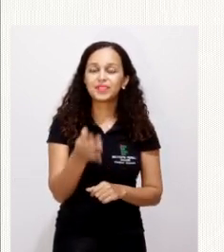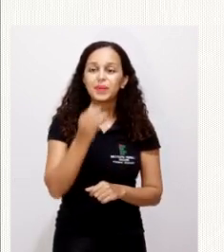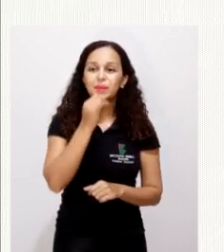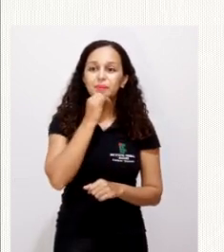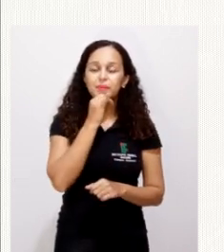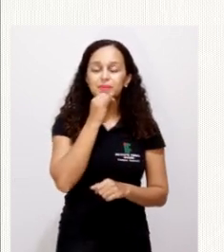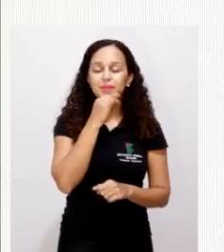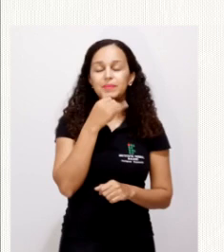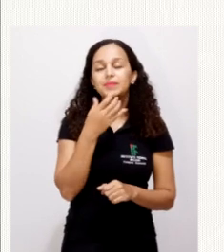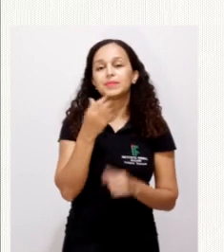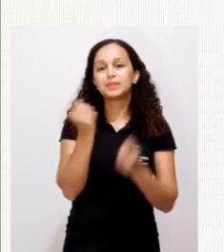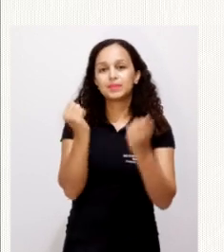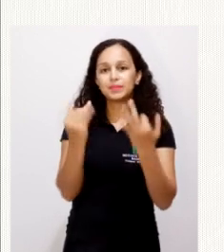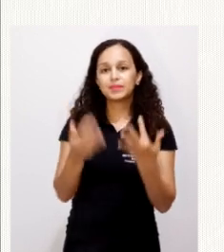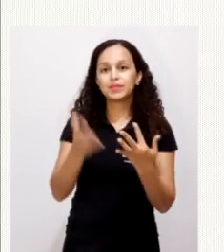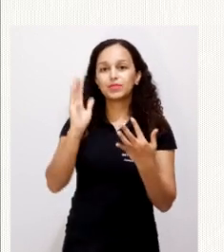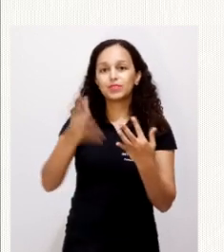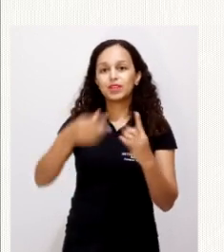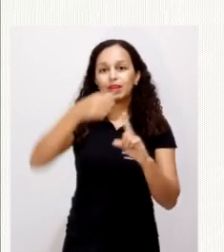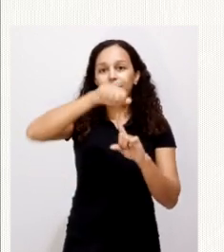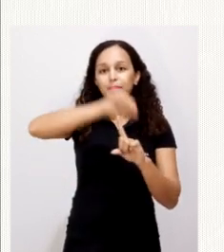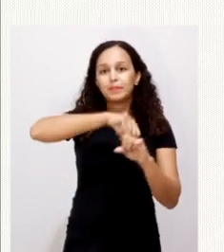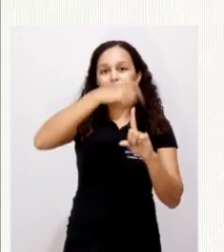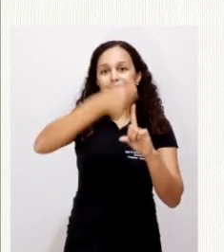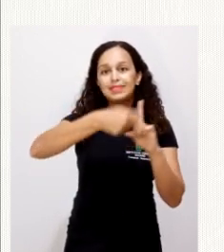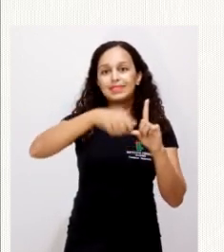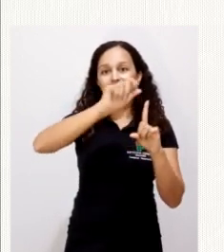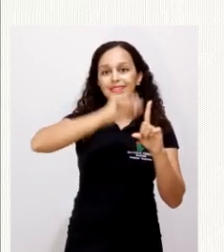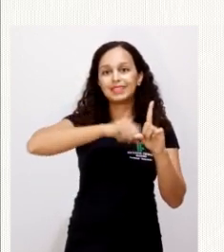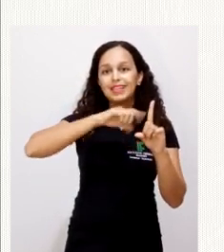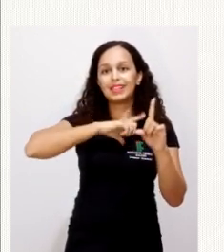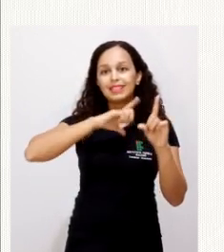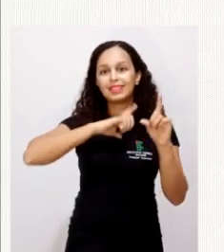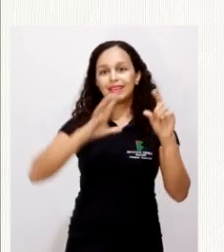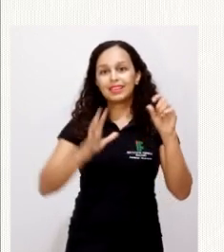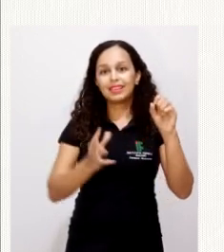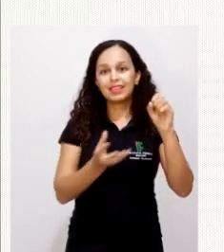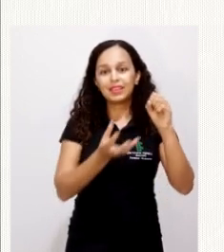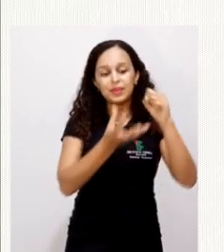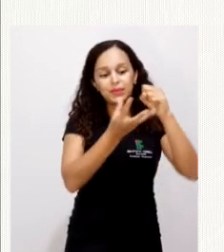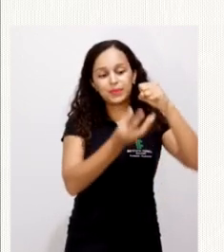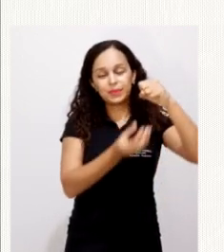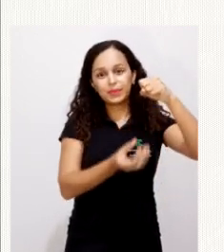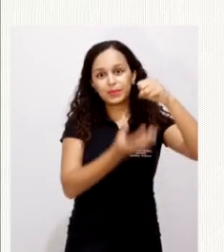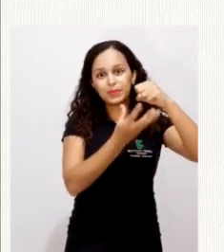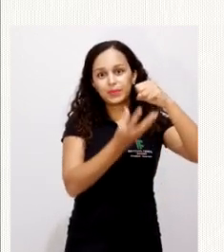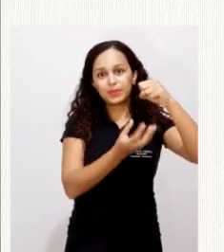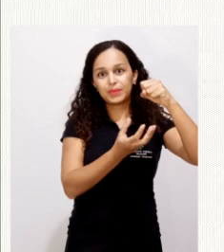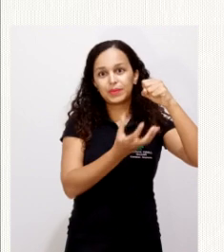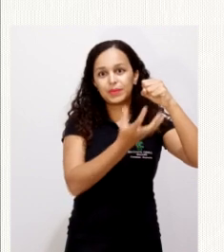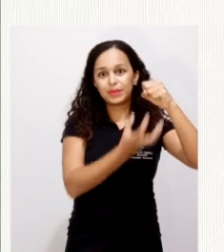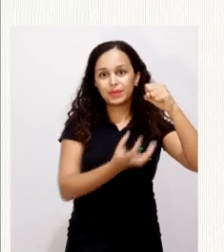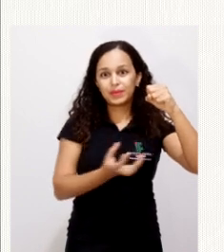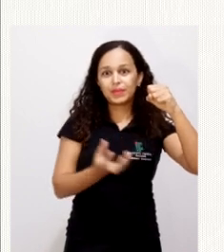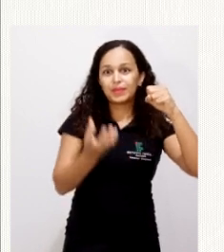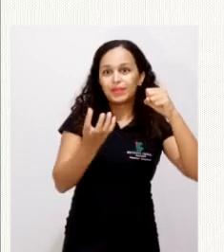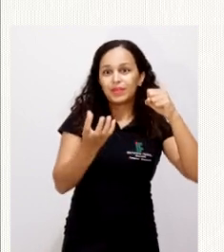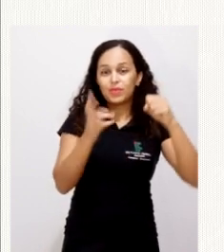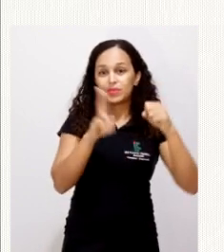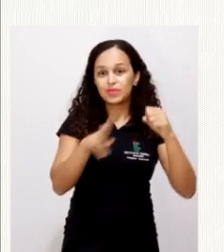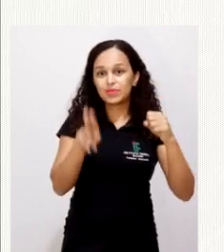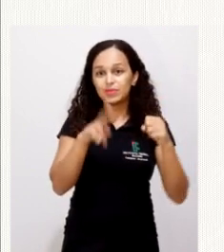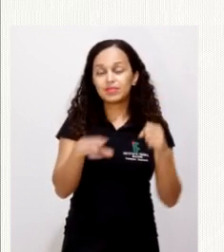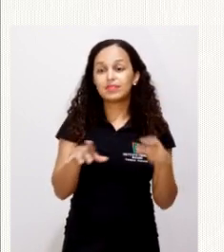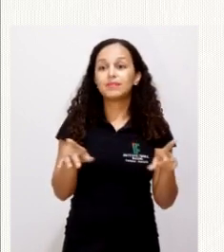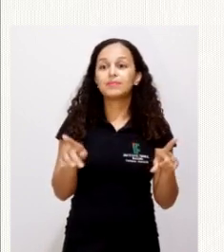da bananeira, que eu já mencionei, as folhas de cenoura e batata doce, além do maracujá do mato, né, que também é um